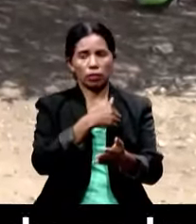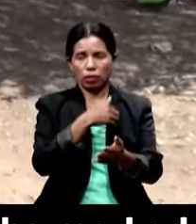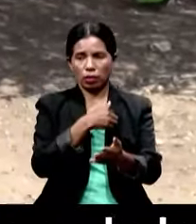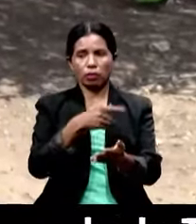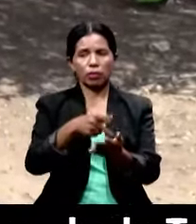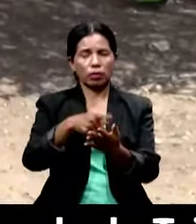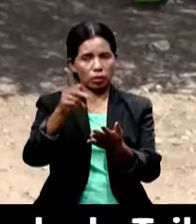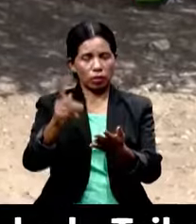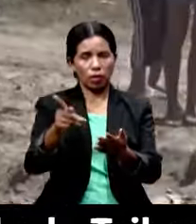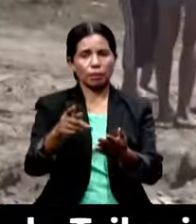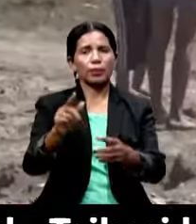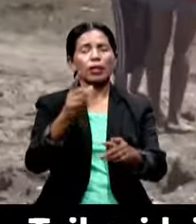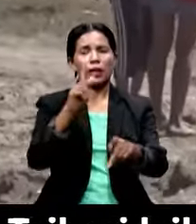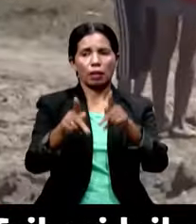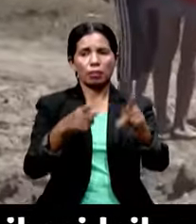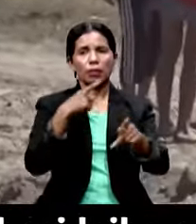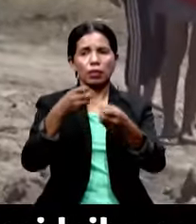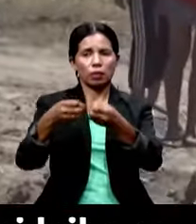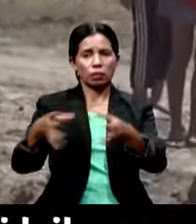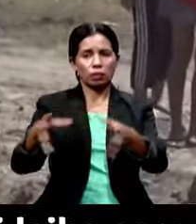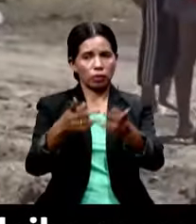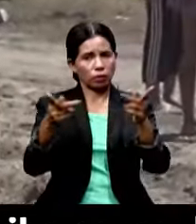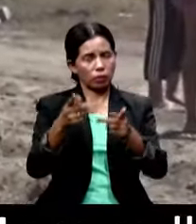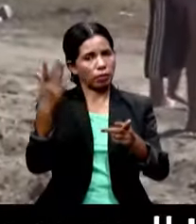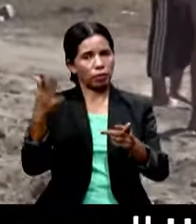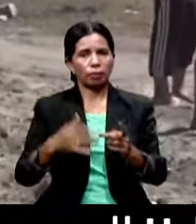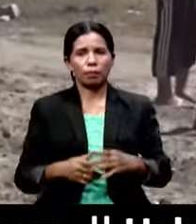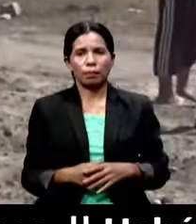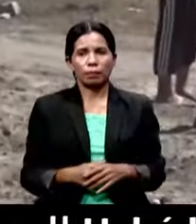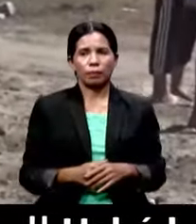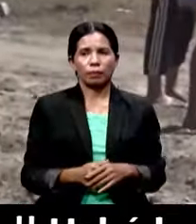promesa ne mai be obliga comunidade atu amamuk fatin refere. Abraham Amaral, ZMN.